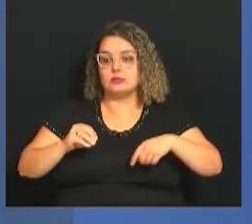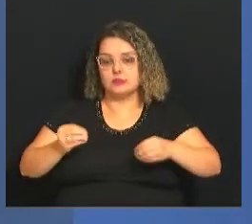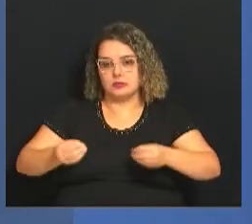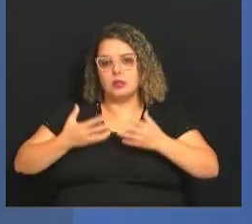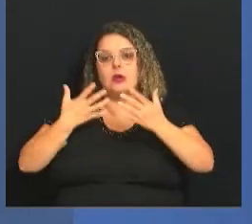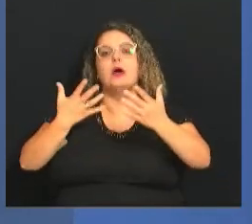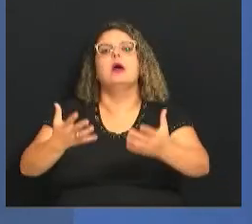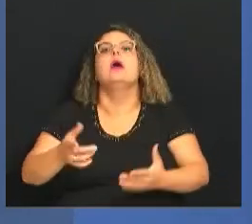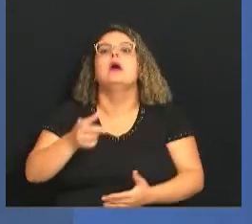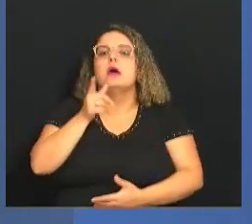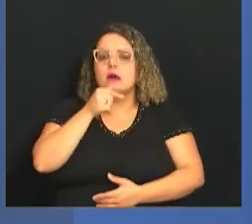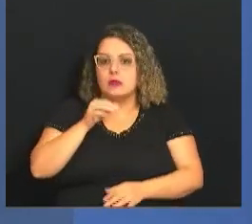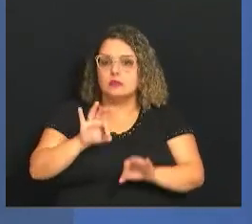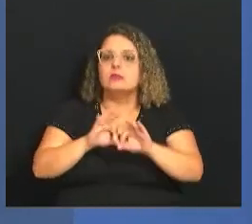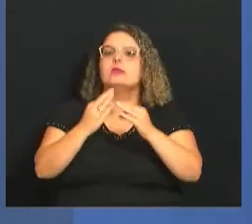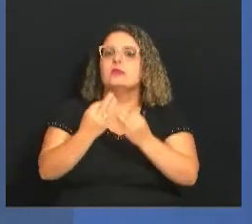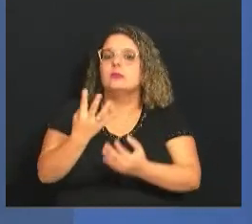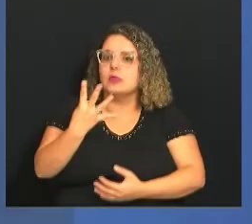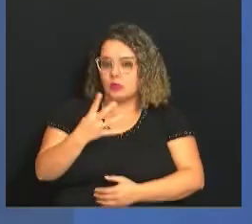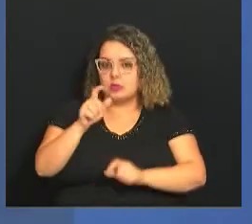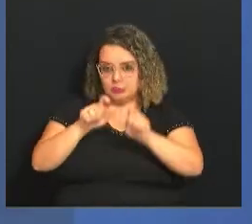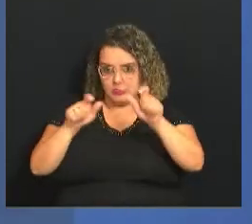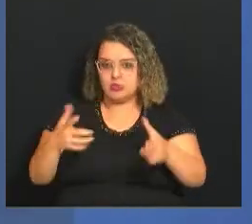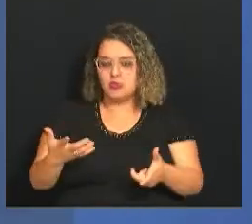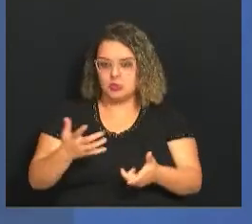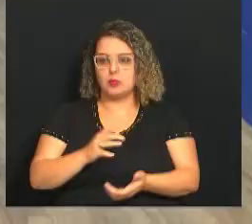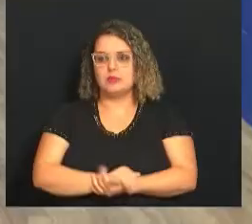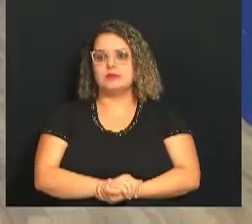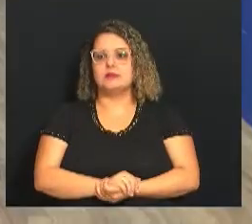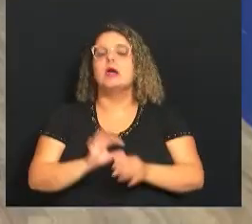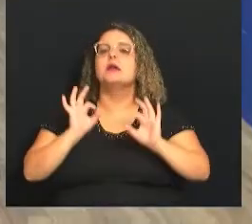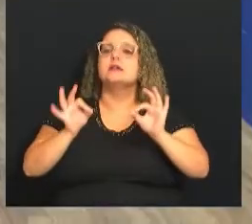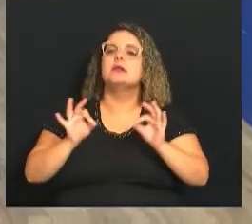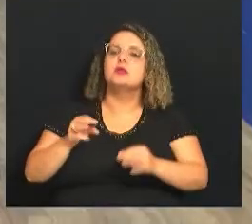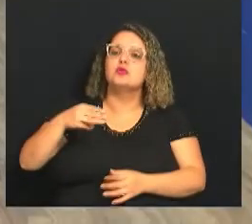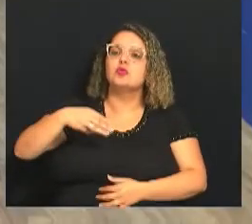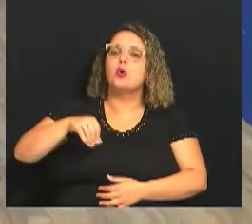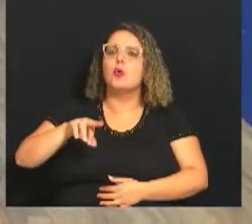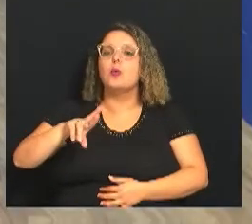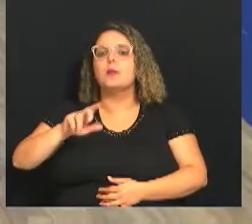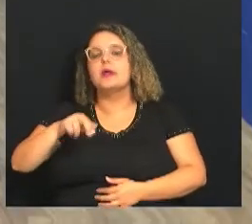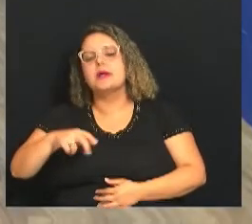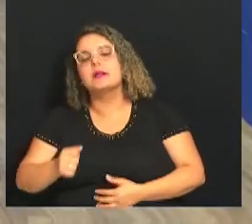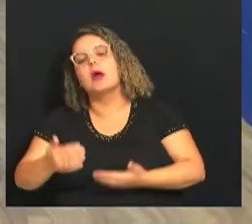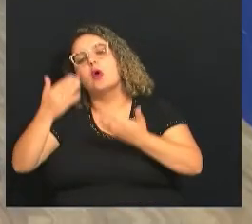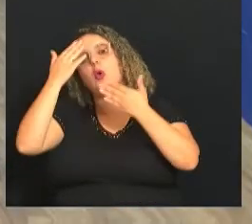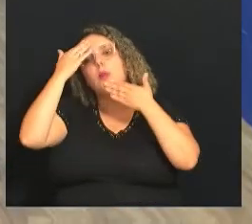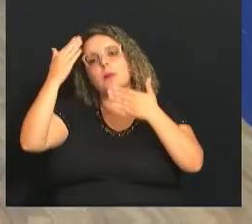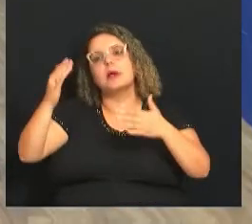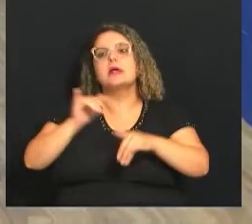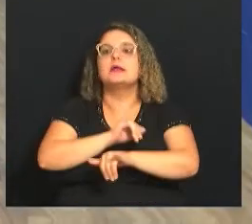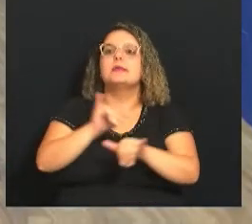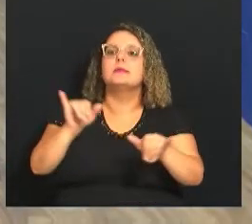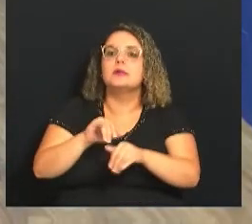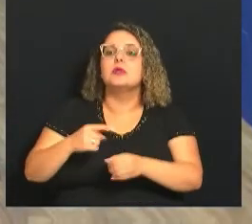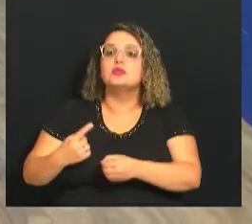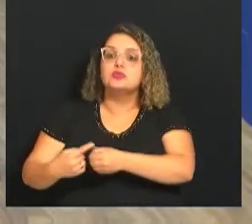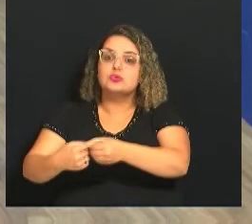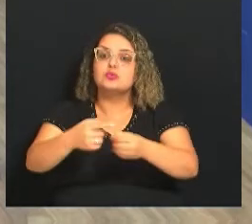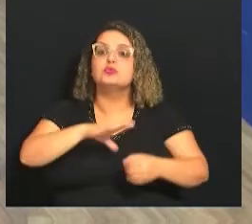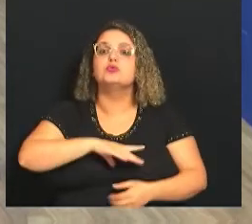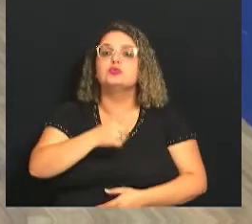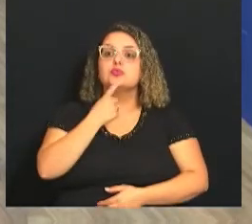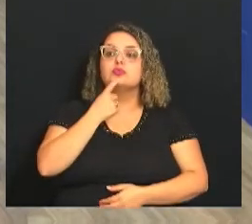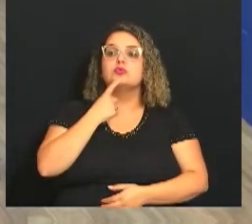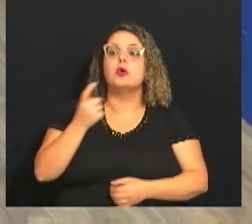água para uma família de até 4 pessoas. Tá certo, então, Mina Abreu, muito obrigado pelas notícias da metrópole de Campinas.